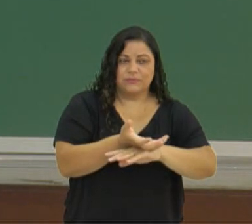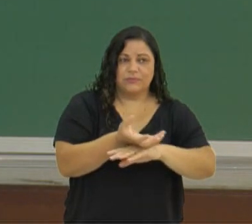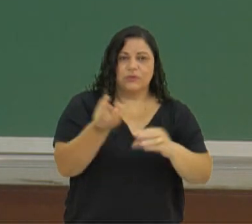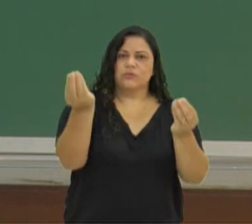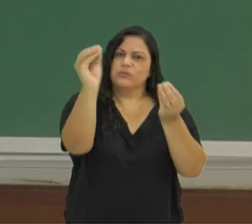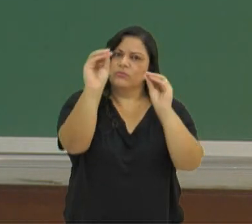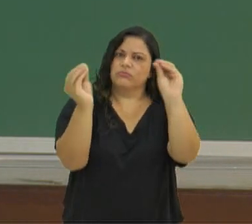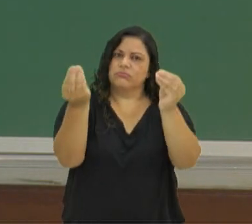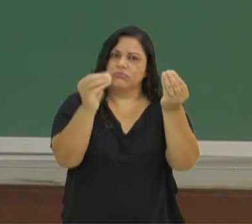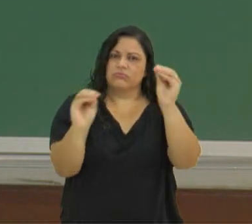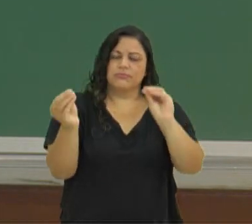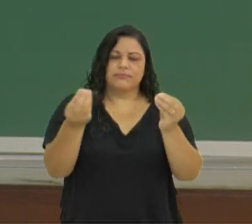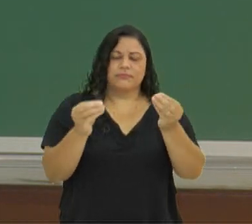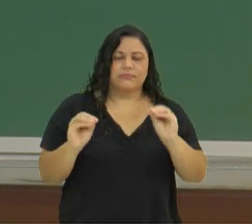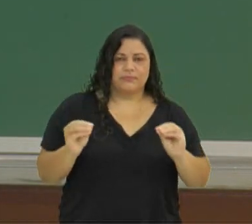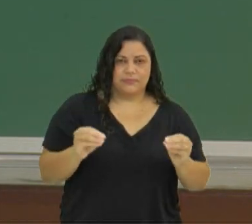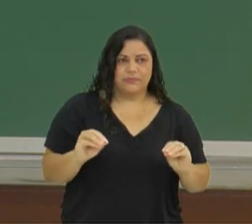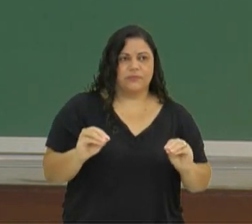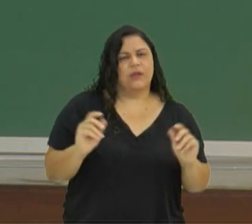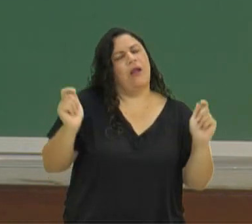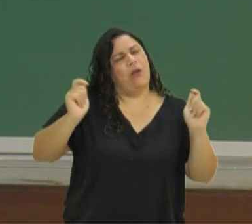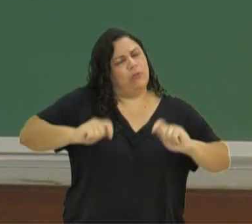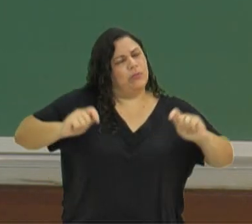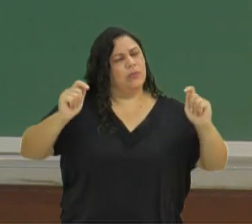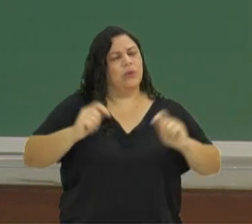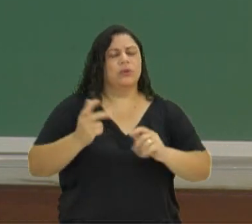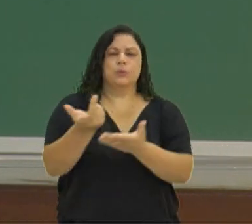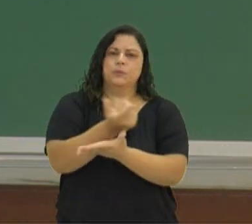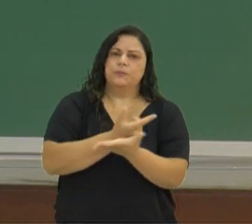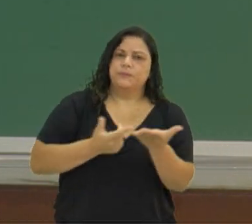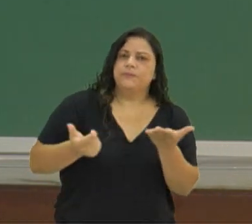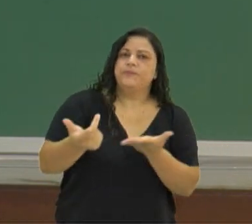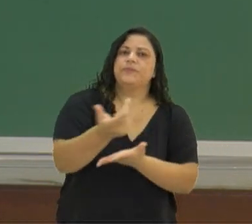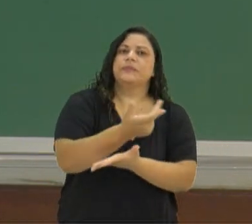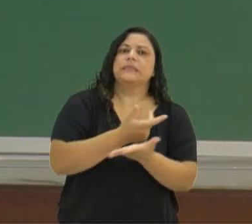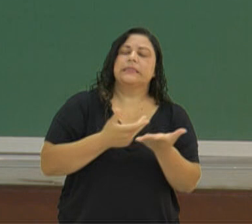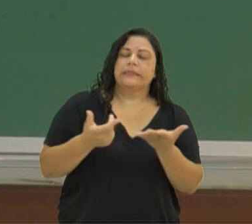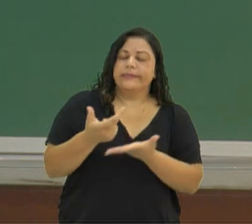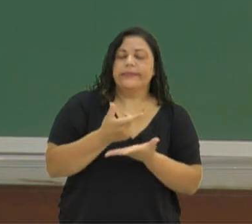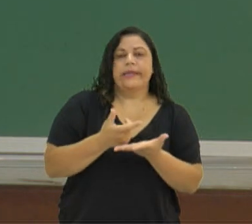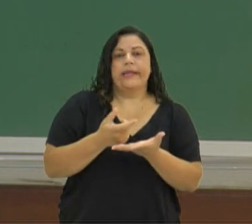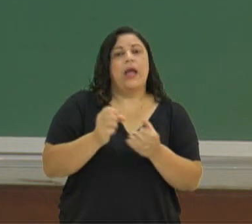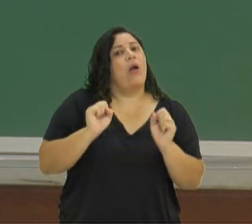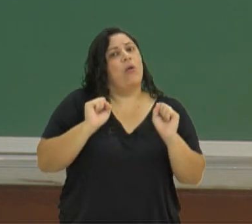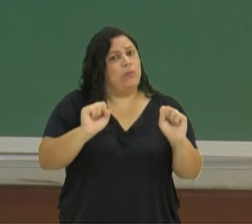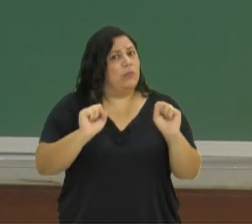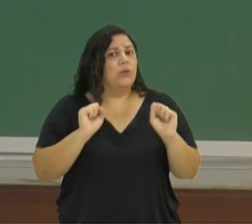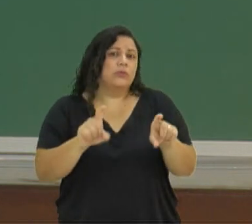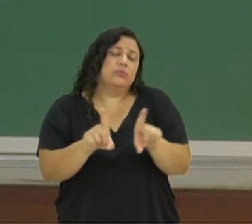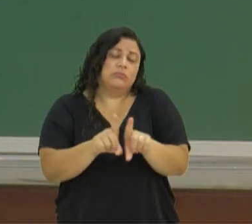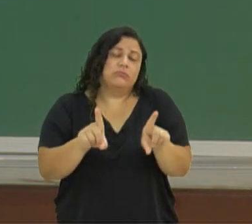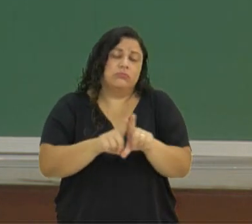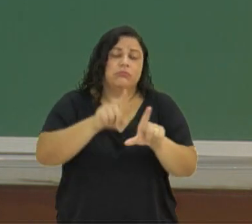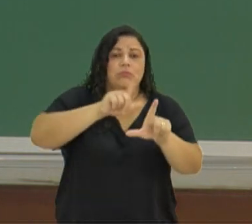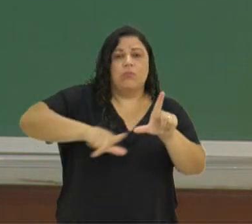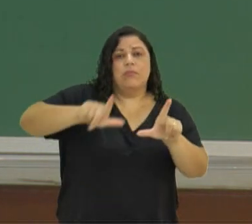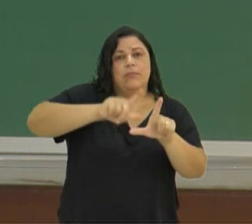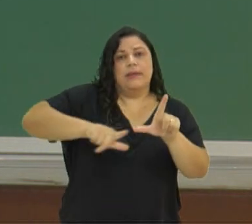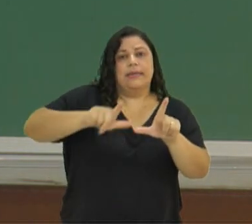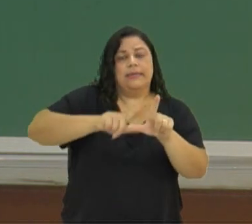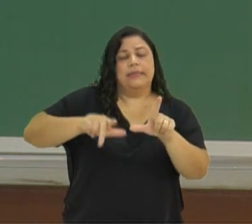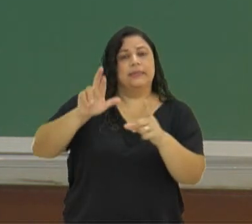as peças do tabuleiro. Você pode desenhar a pecinha aqui dentro do tabuleiro ou você pode simplesmente colocar uma letra que